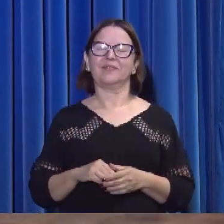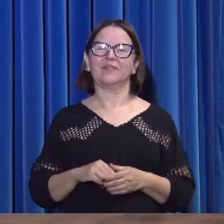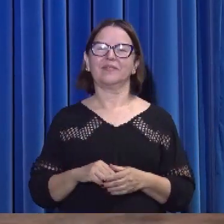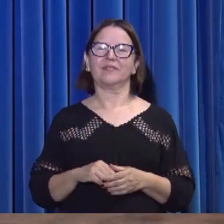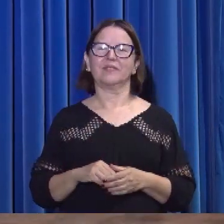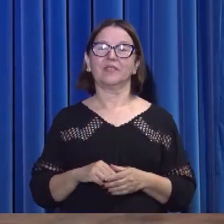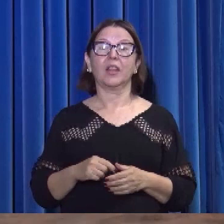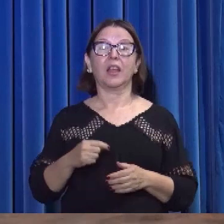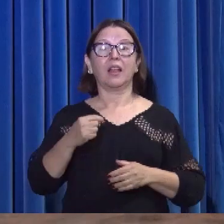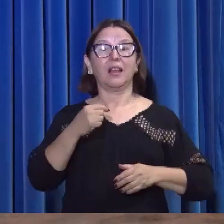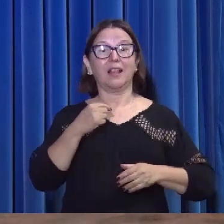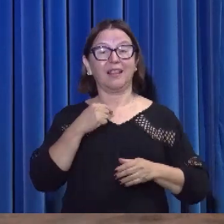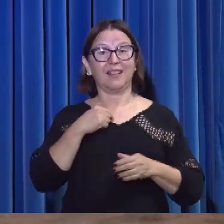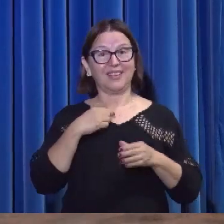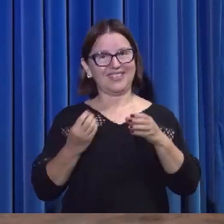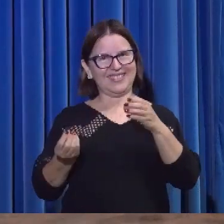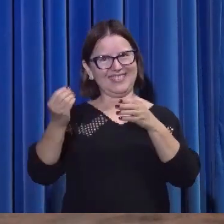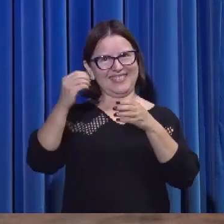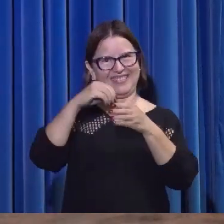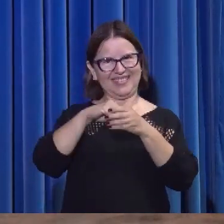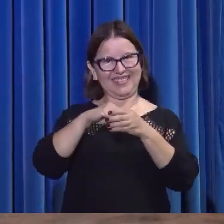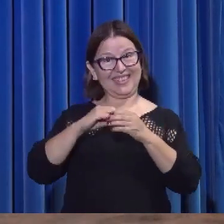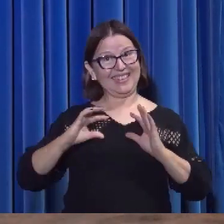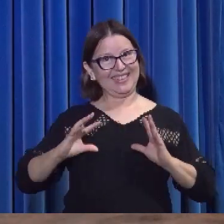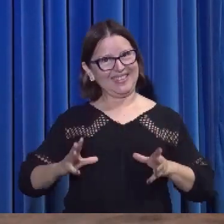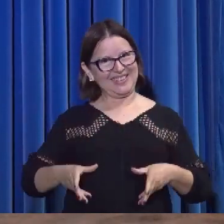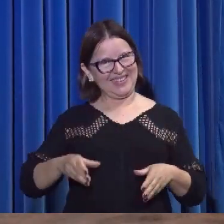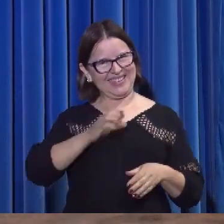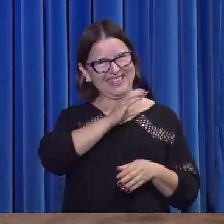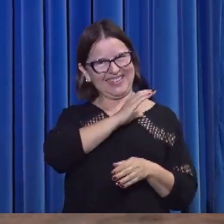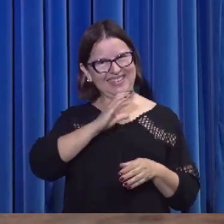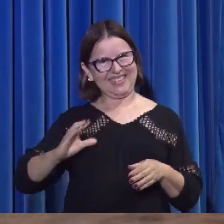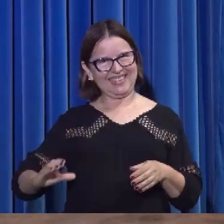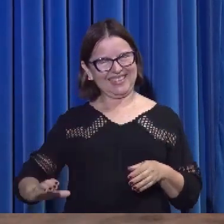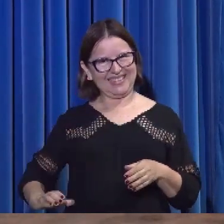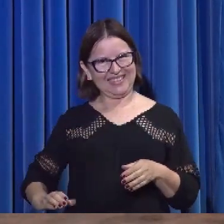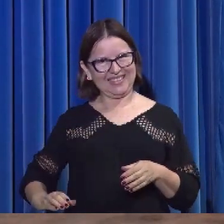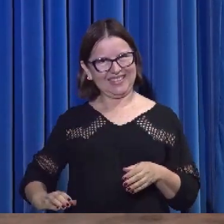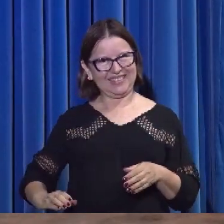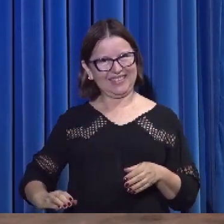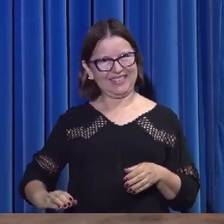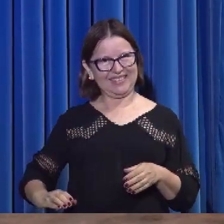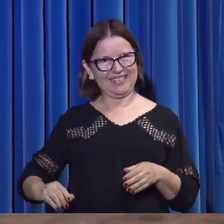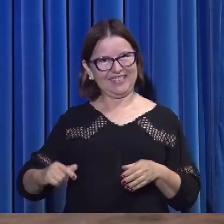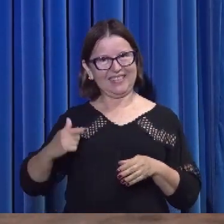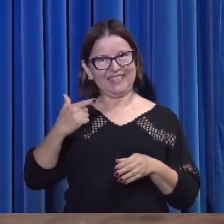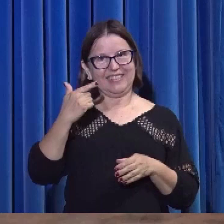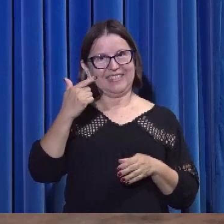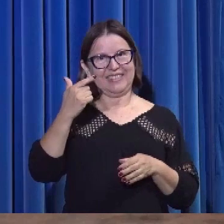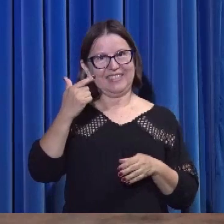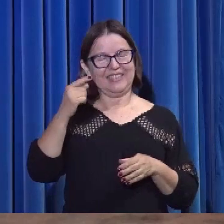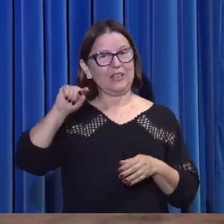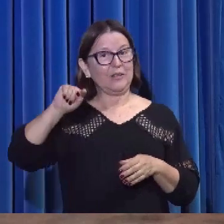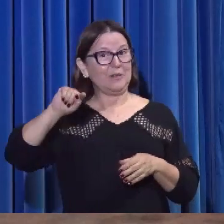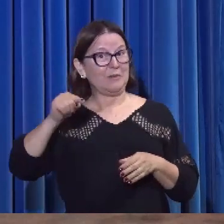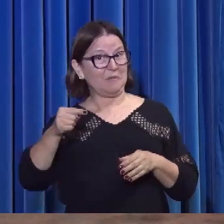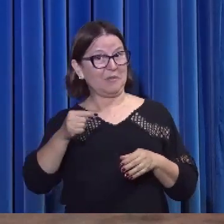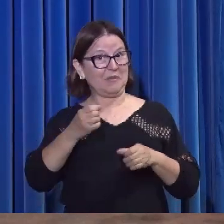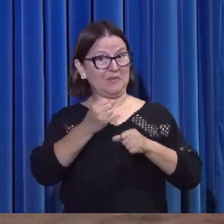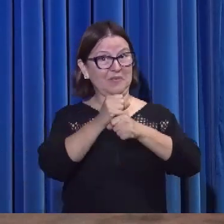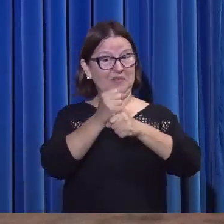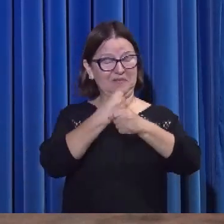Eu fui colocado no corpo de Cristo há 2000 anos atrás, ou há quase 2000